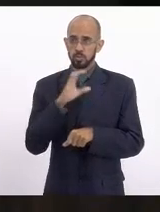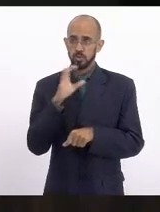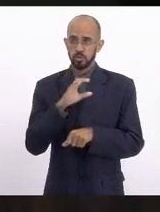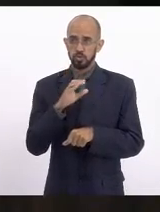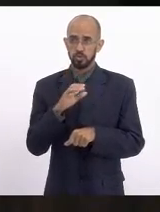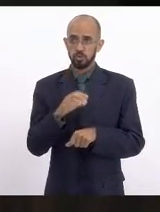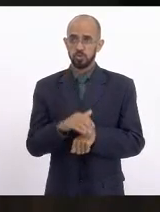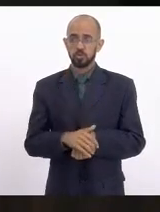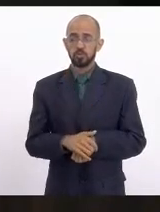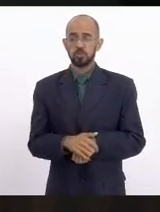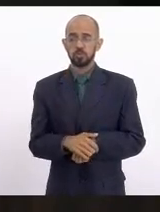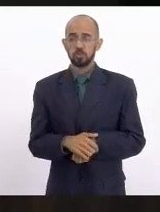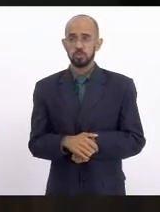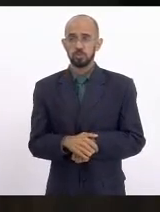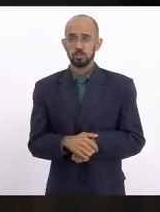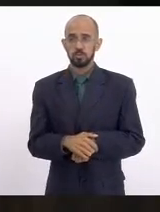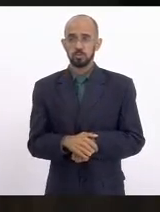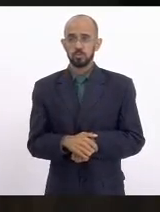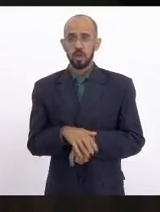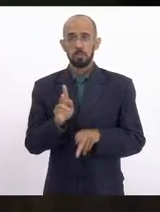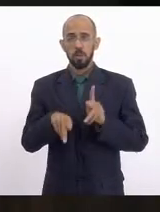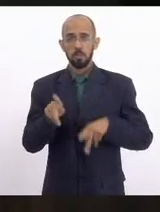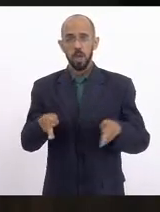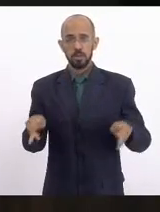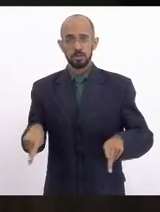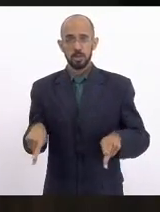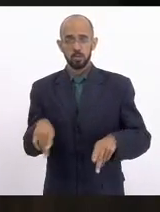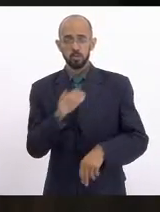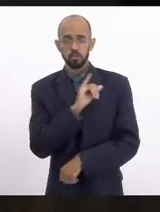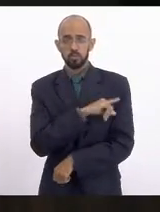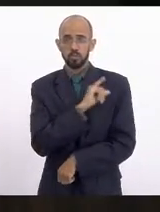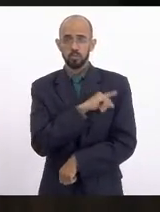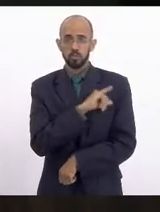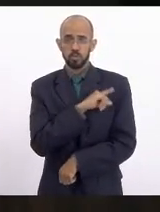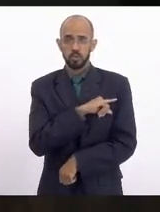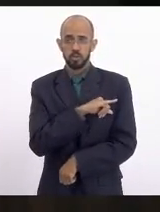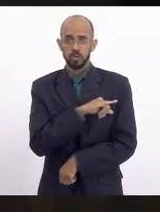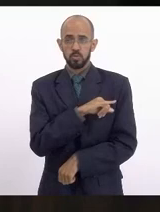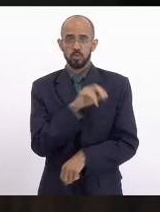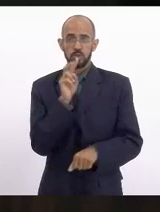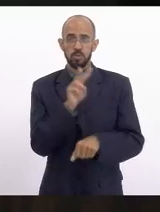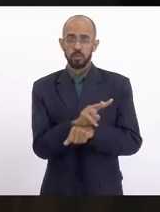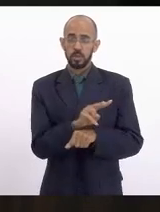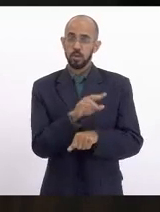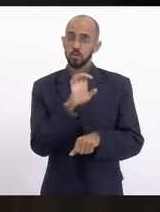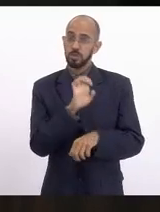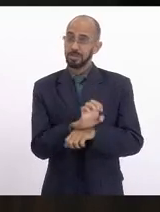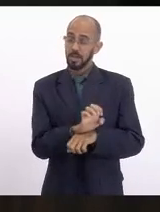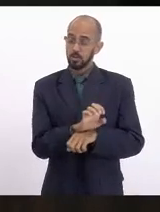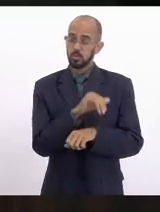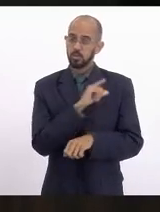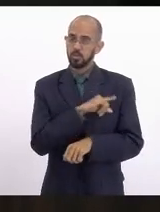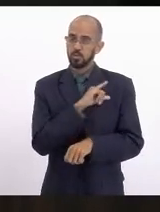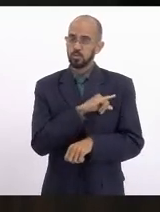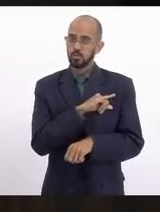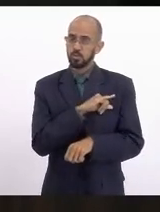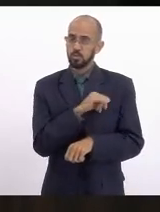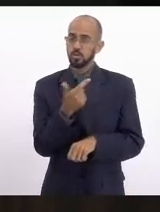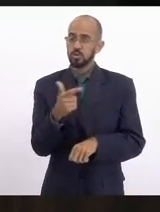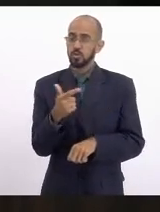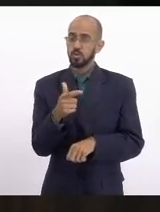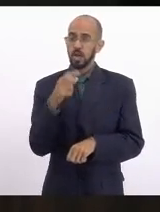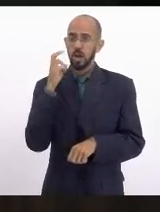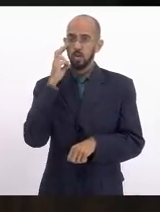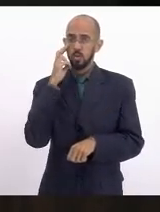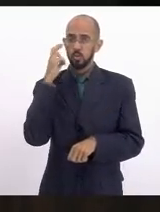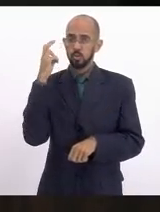e o cidadão Fluminense e carioca e defender o estado nós não temos a tradição no estado do Rio de